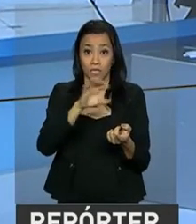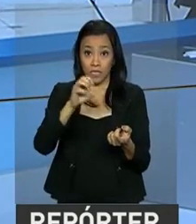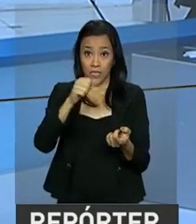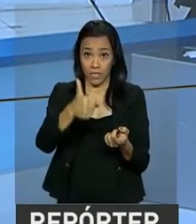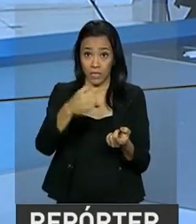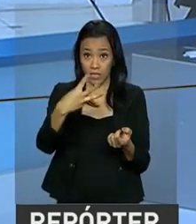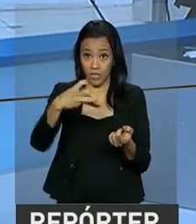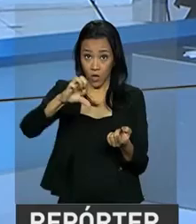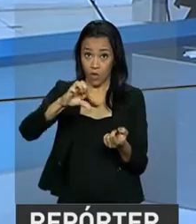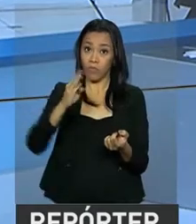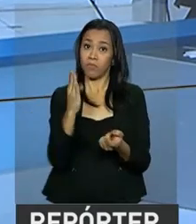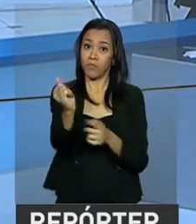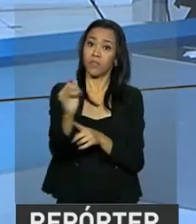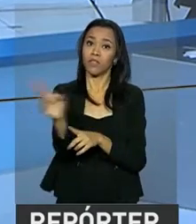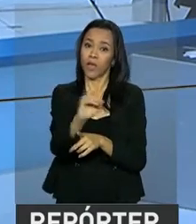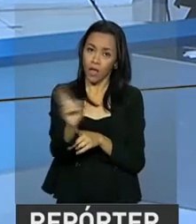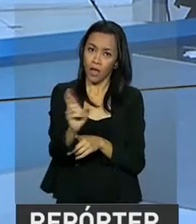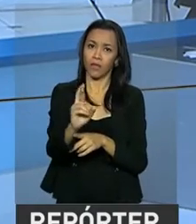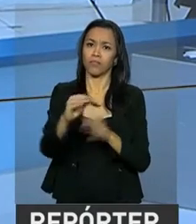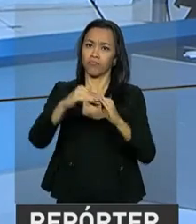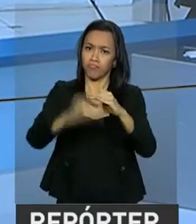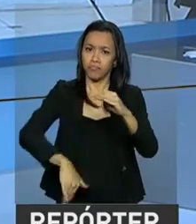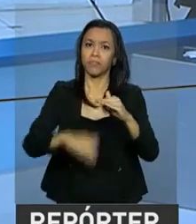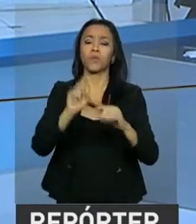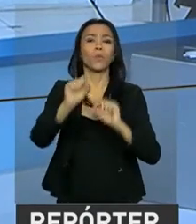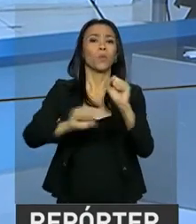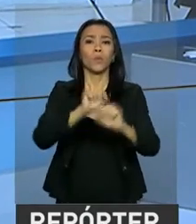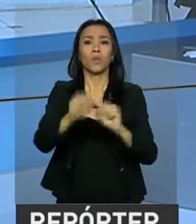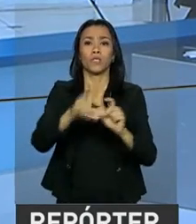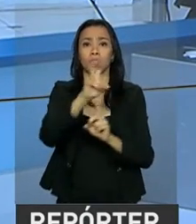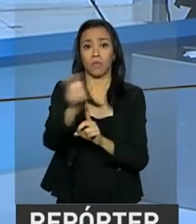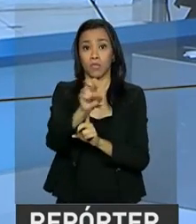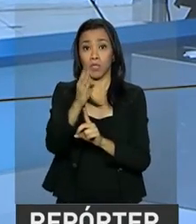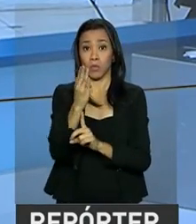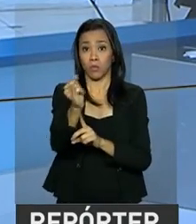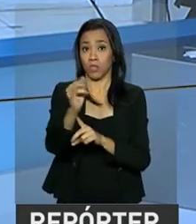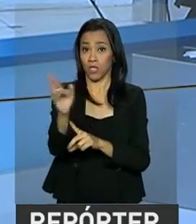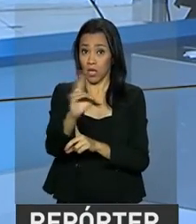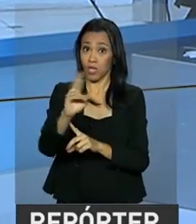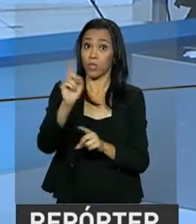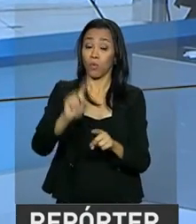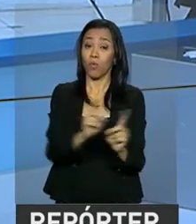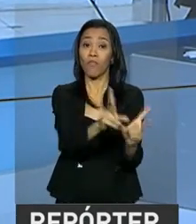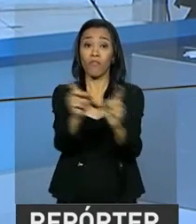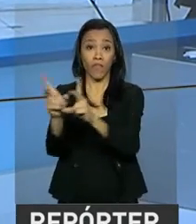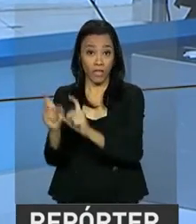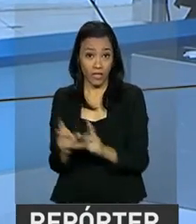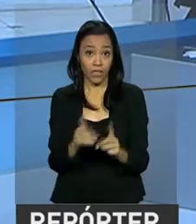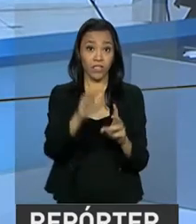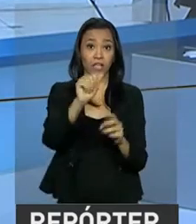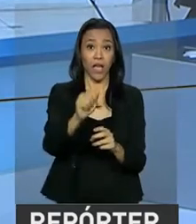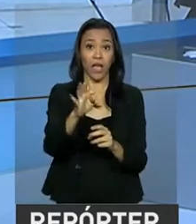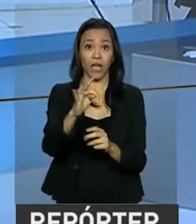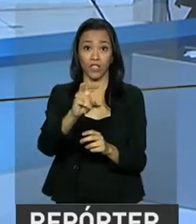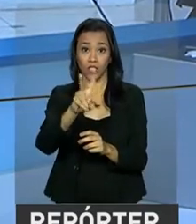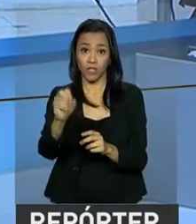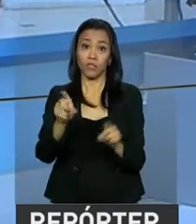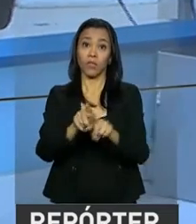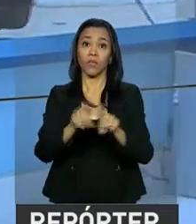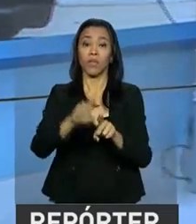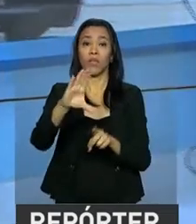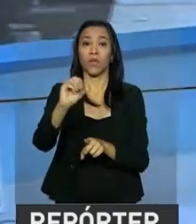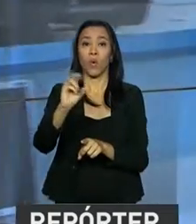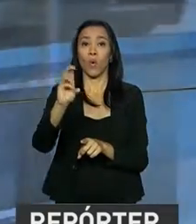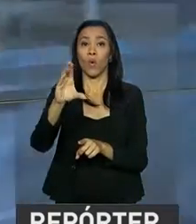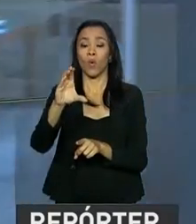bilhões de reais o resultado inclui a geração de 55 bilhões de reais com a venda de ativos e concessões país há dias traz